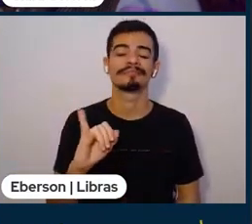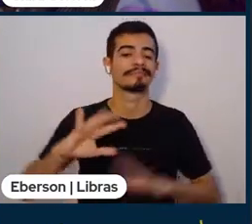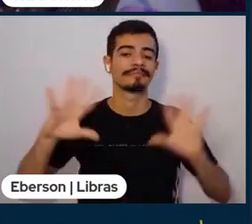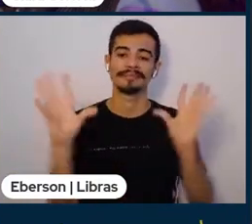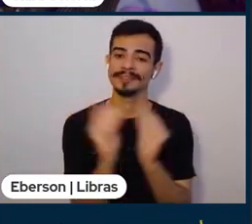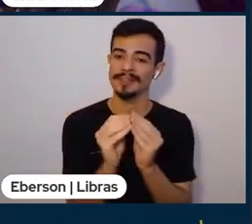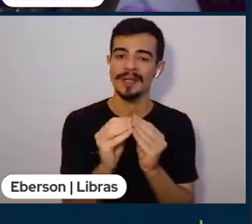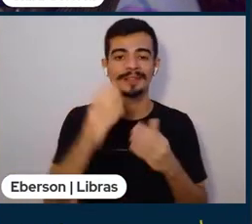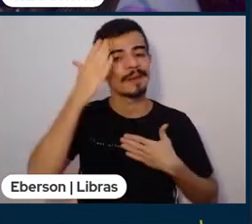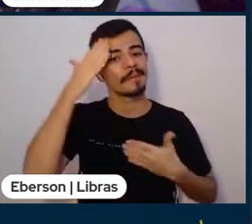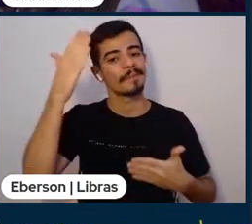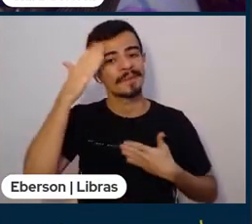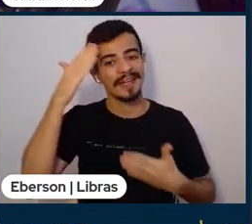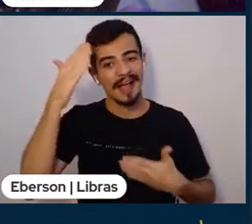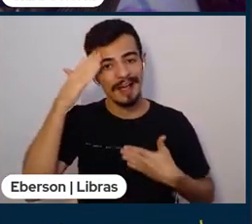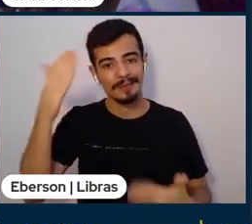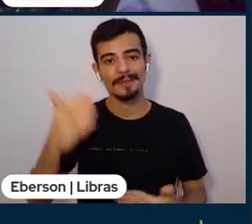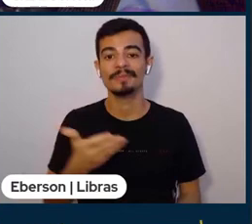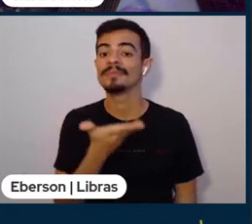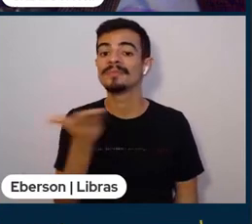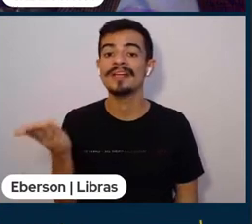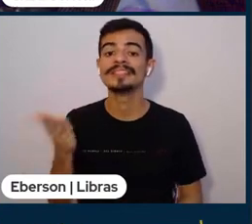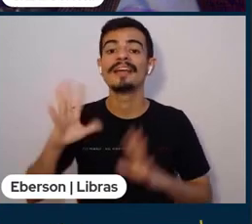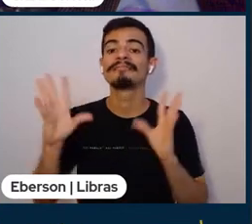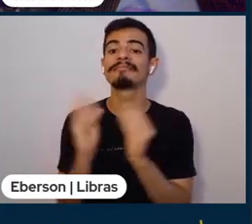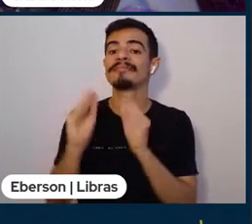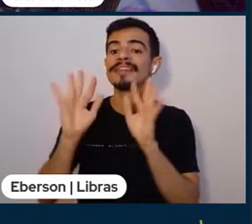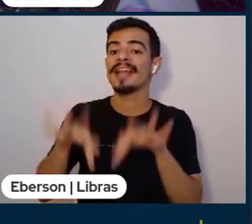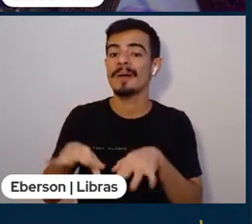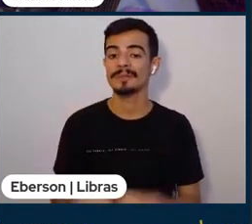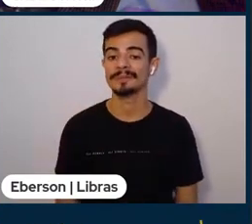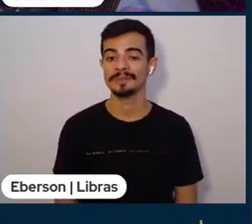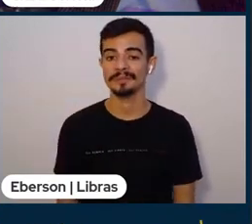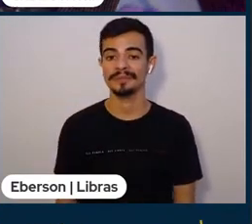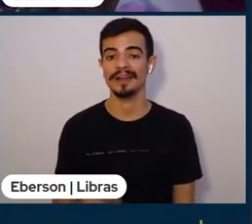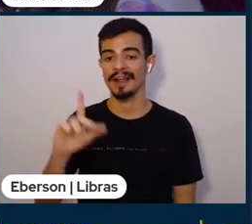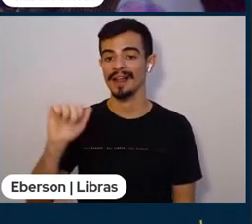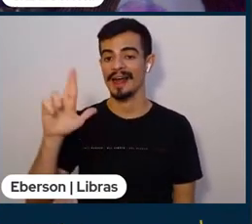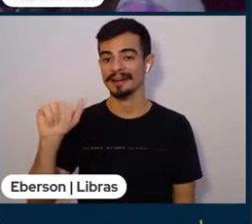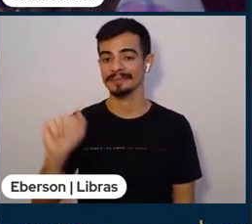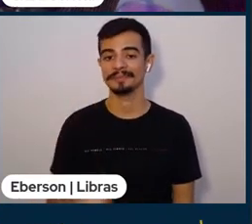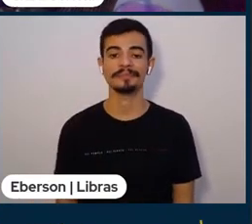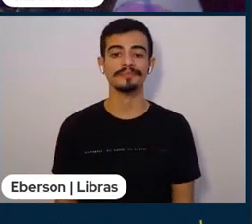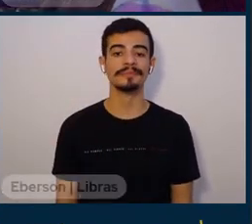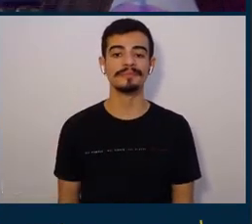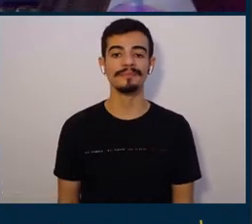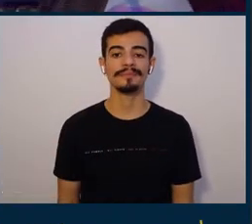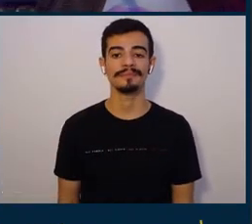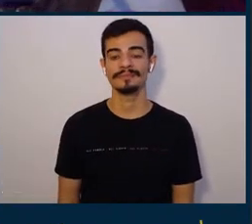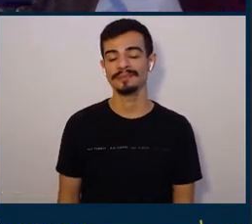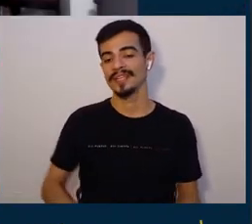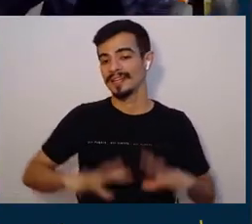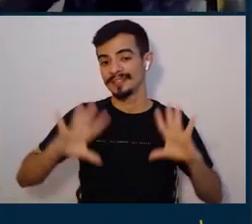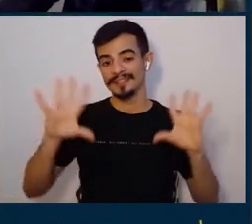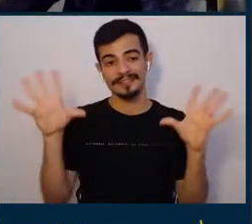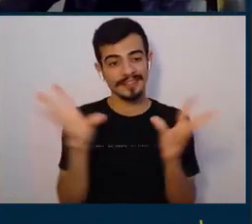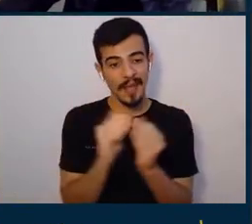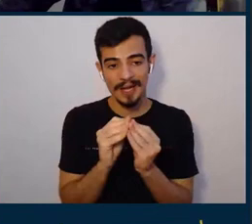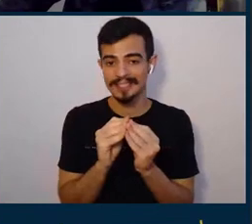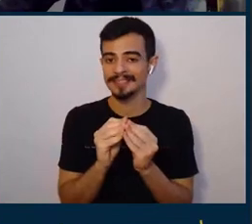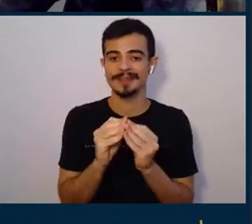Muito obrigado. E você, claro, tem alguma coisa a comentar? Ah, é isso, você disse